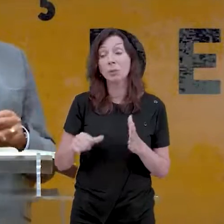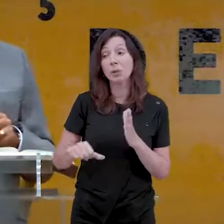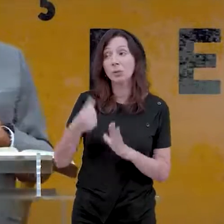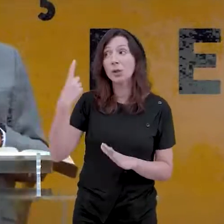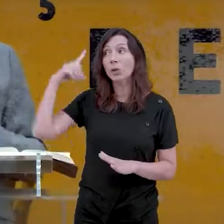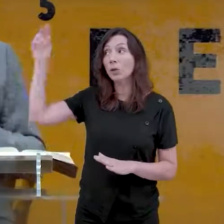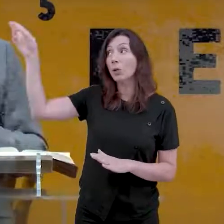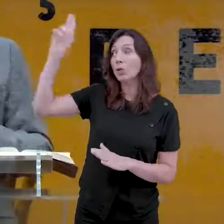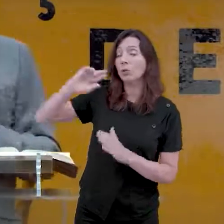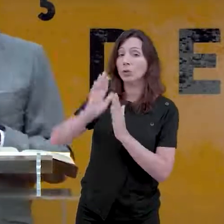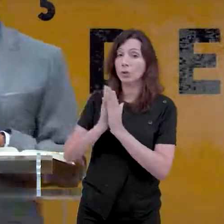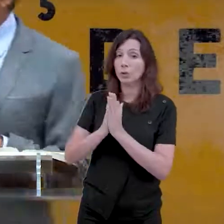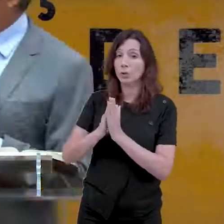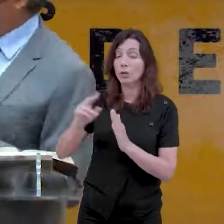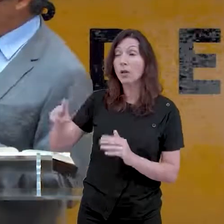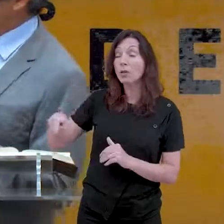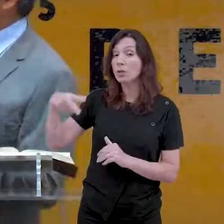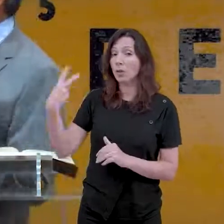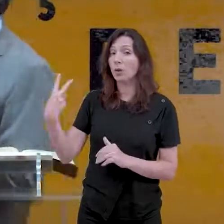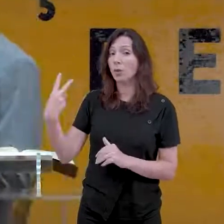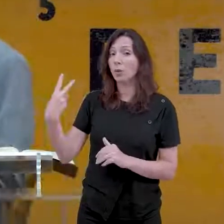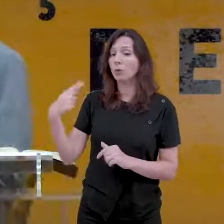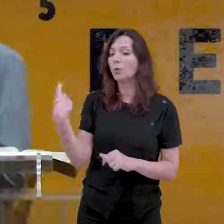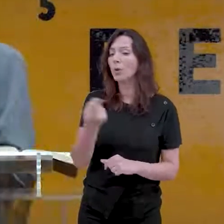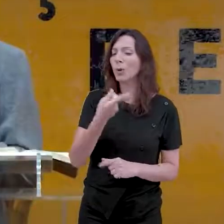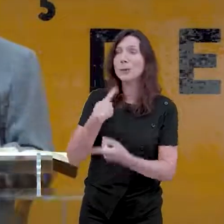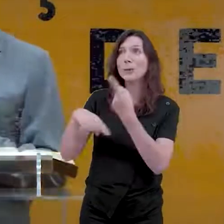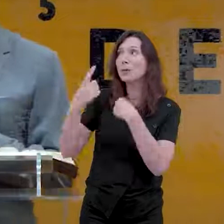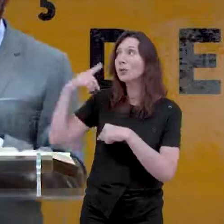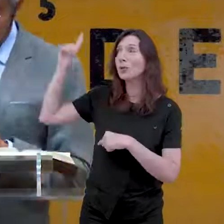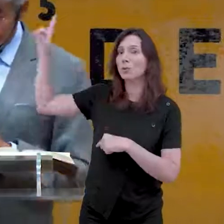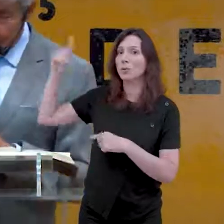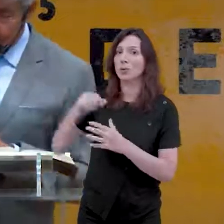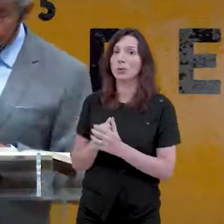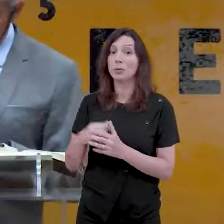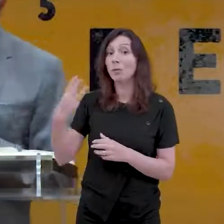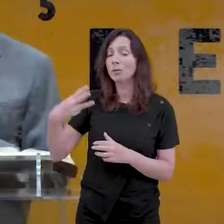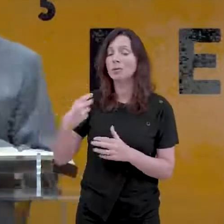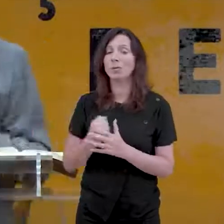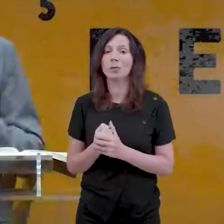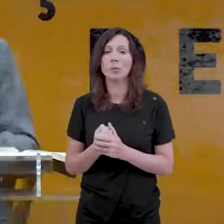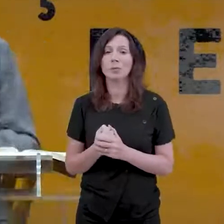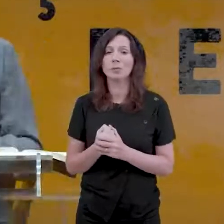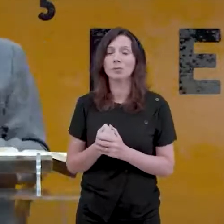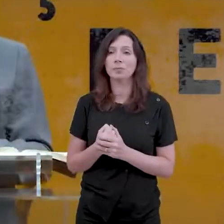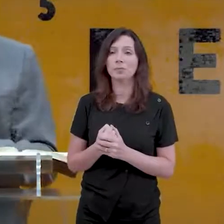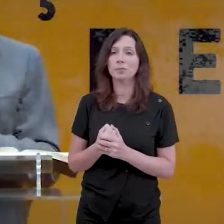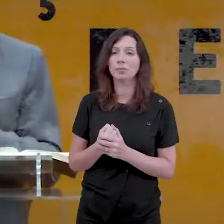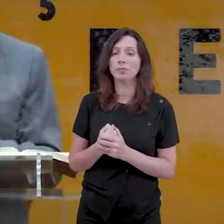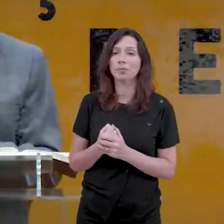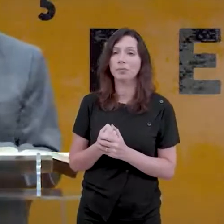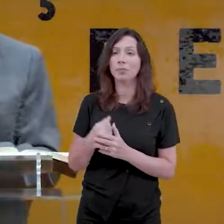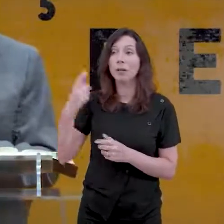orações. Segundo, Ele é o Deus mais desejado que os maiores e melhores prazeres do mundo. Terceiro, Ele é o Deus que